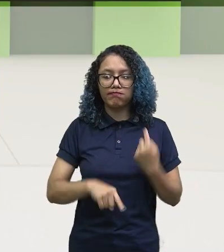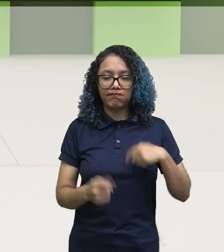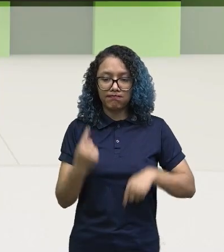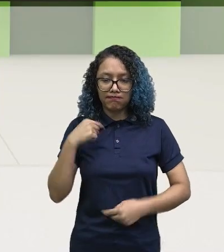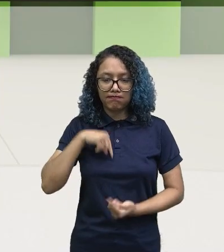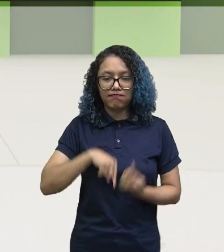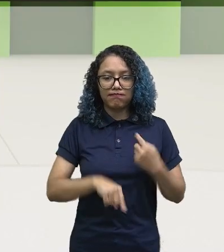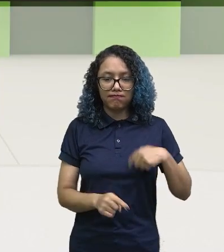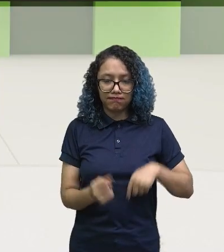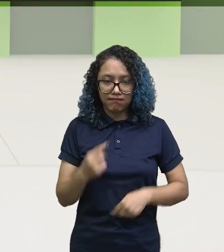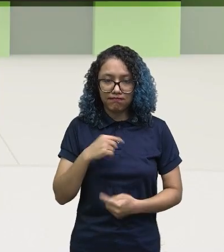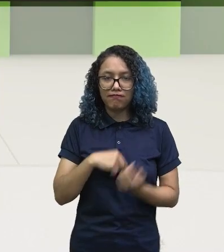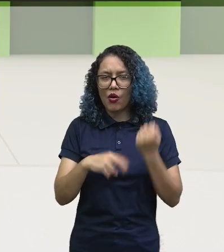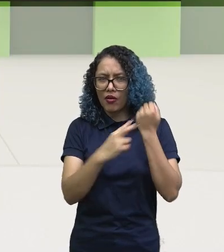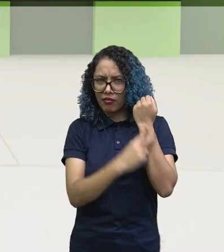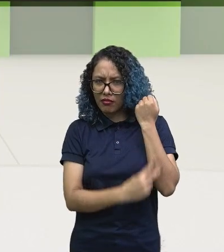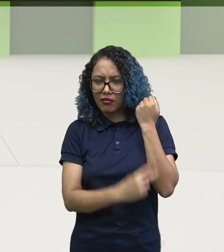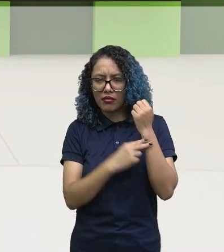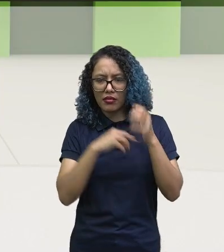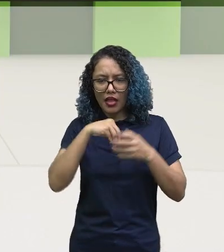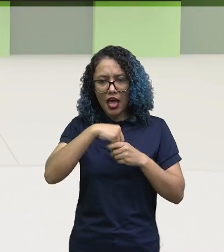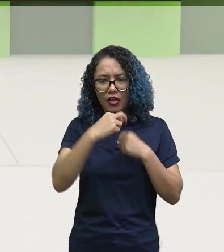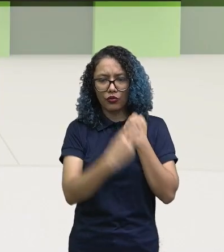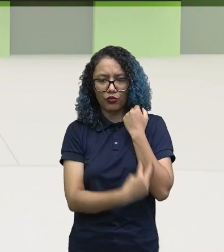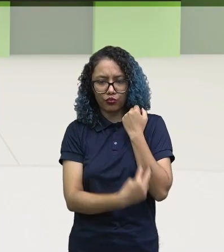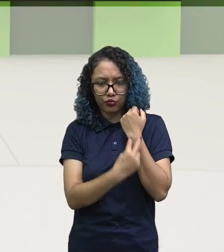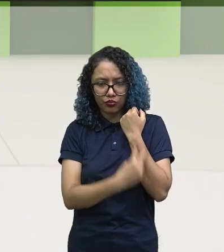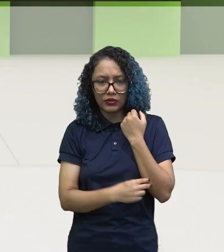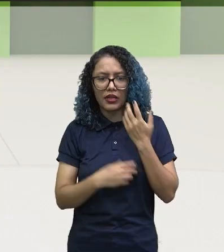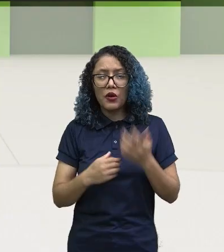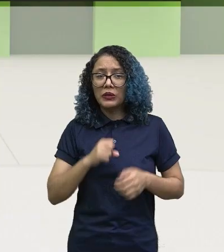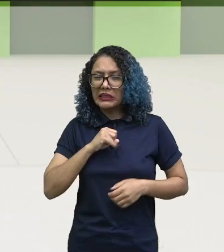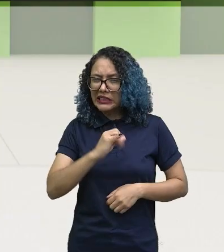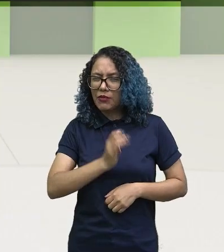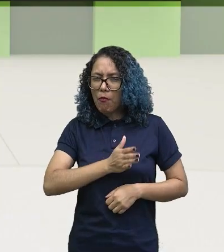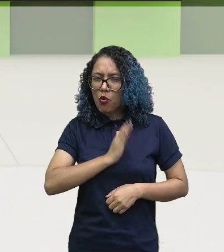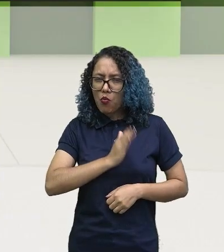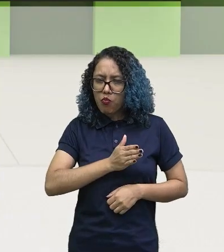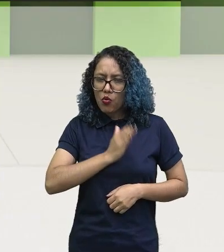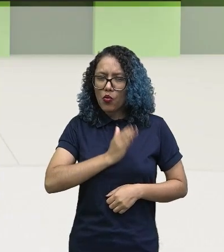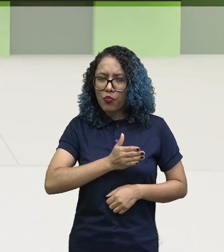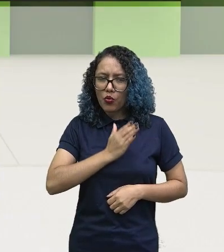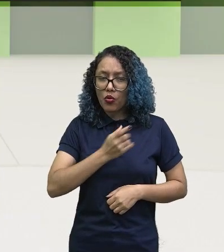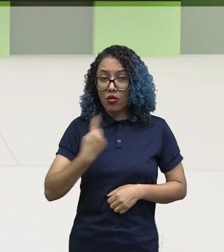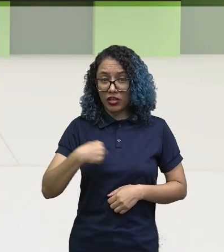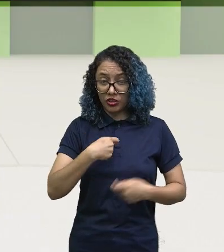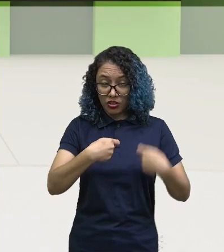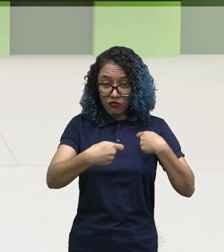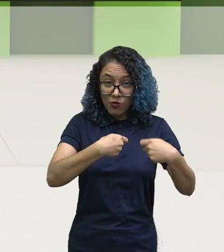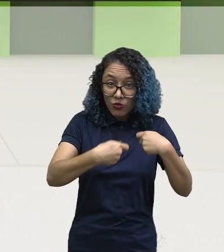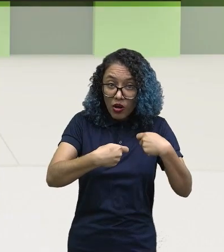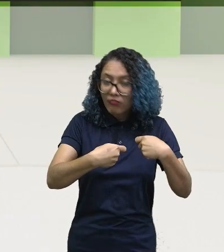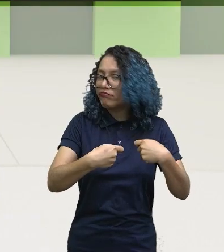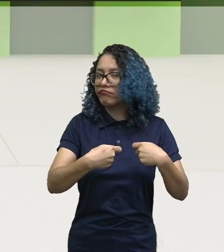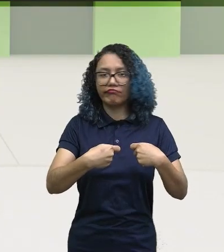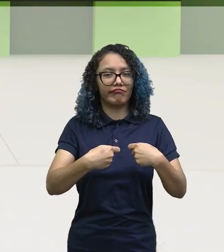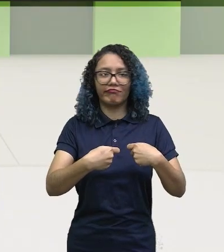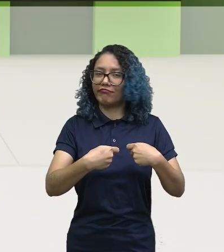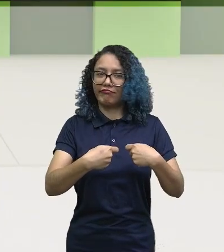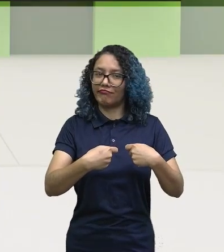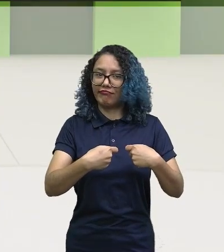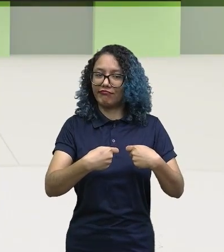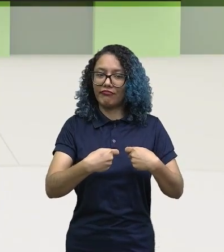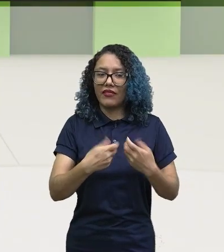através dos vasos sanguíneos, né? Então, quando o coração está batendo, a gente não está regulando esse batimento cardíaco, né?